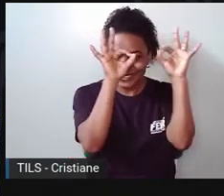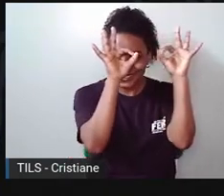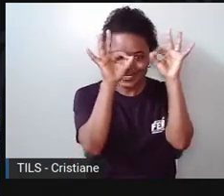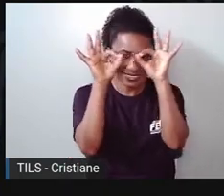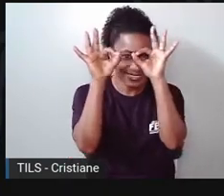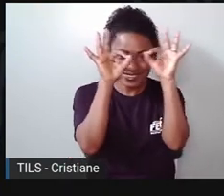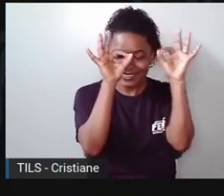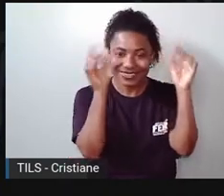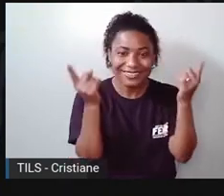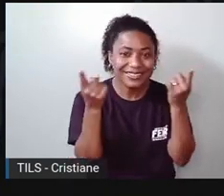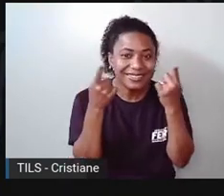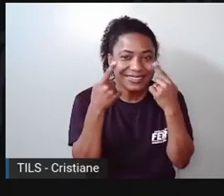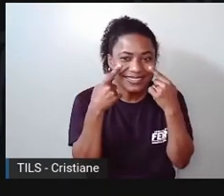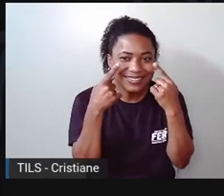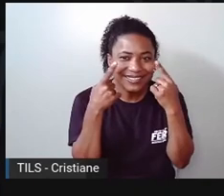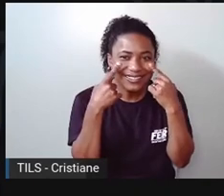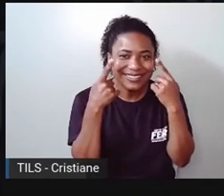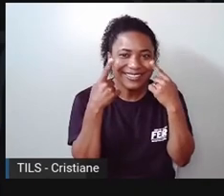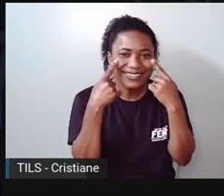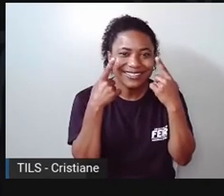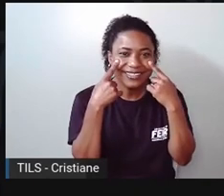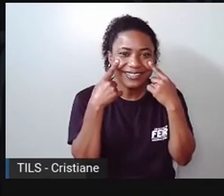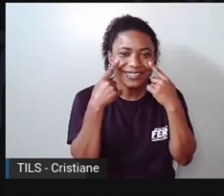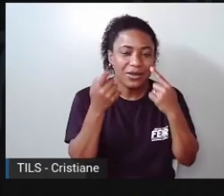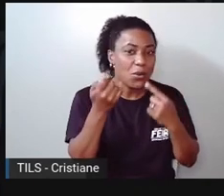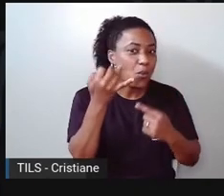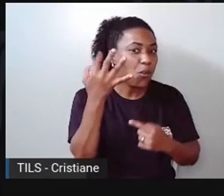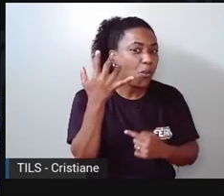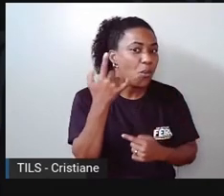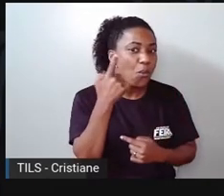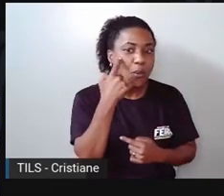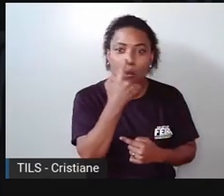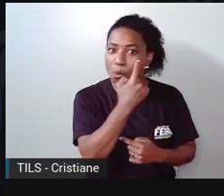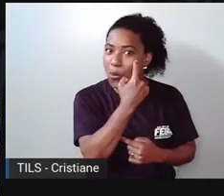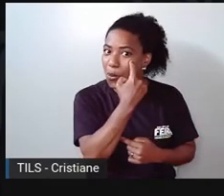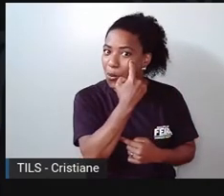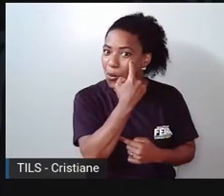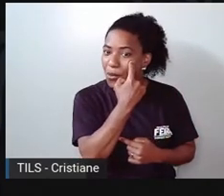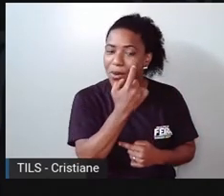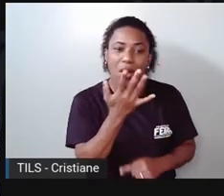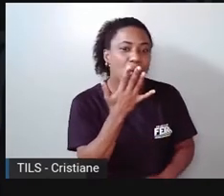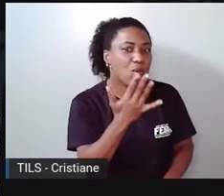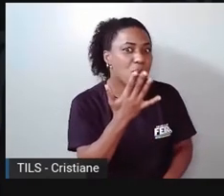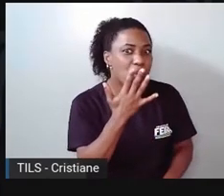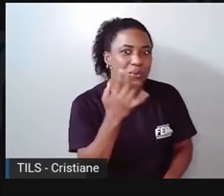Quantos olhos vocês têm? Qual que é a cor dos olhos de vocês?